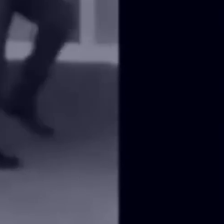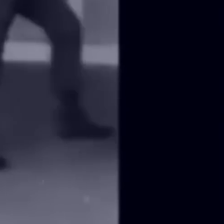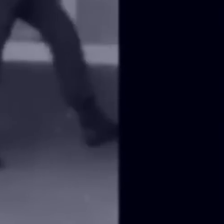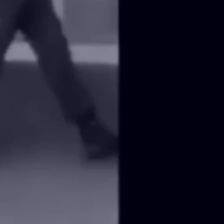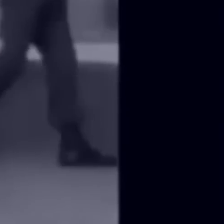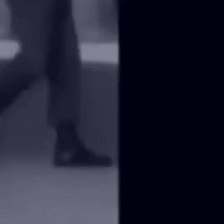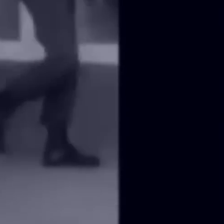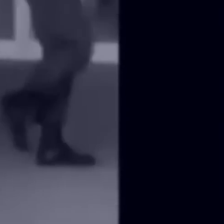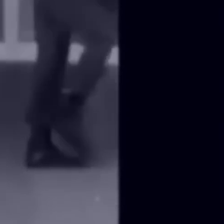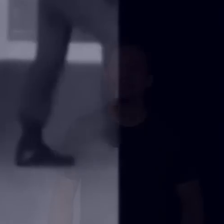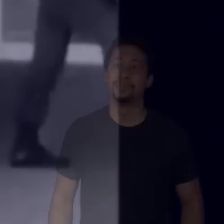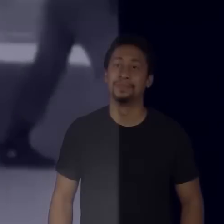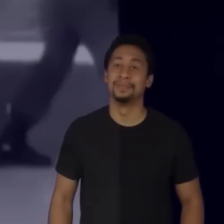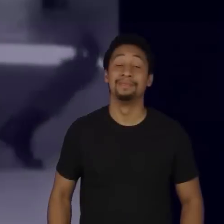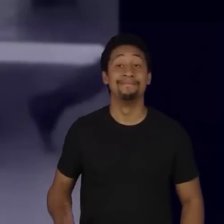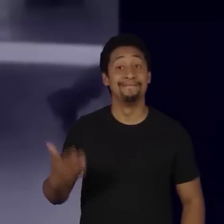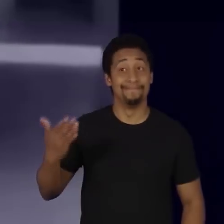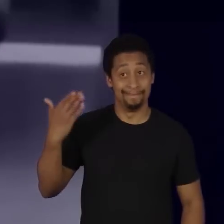Em